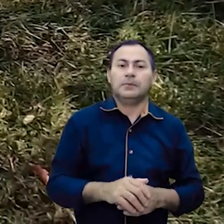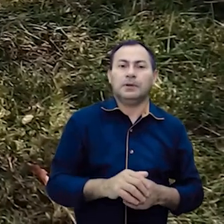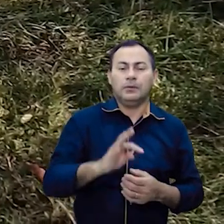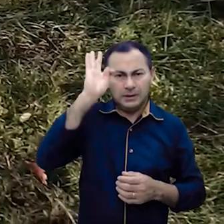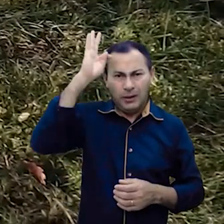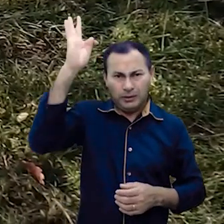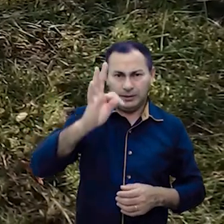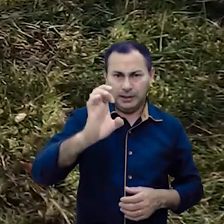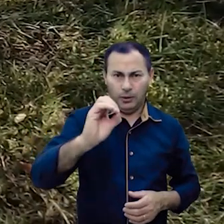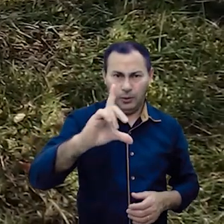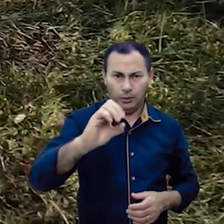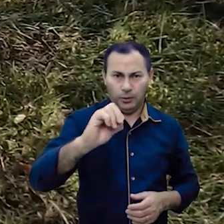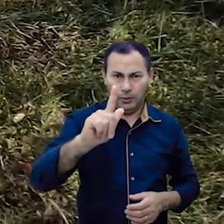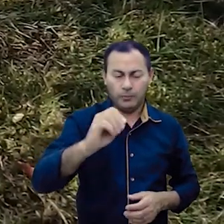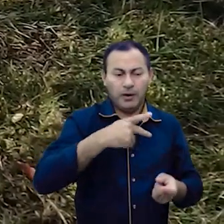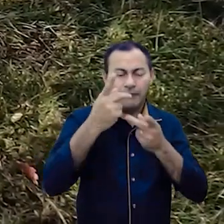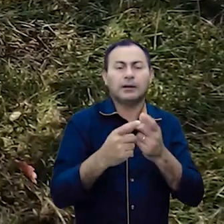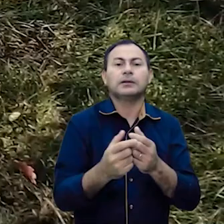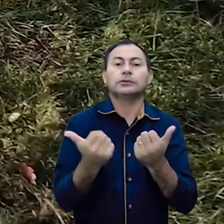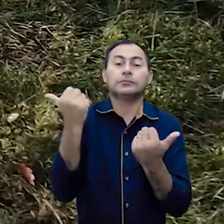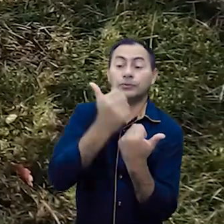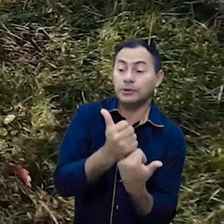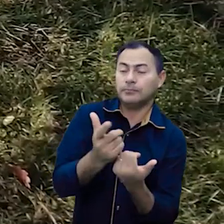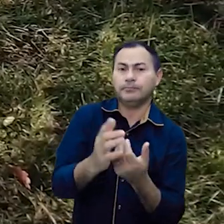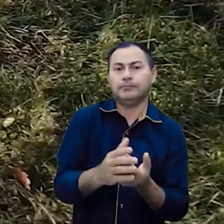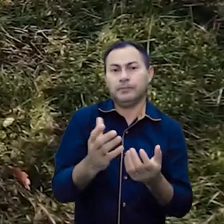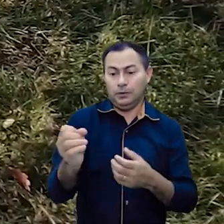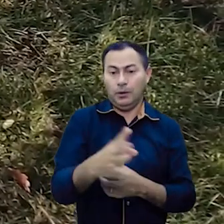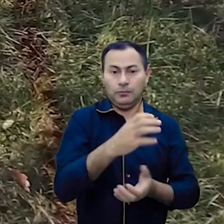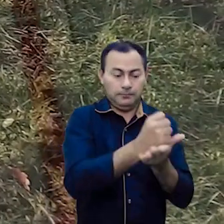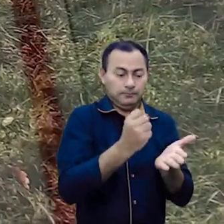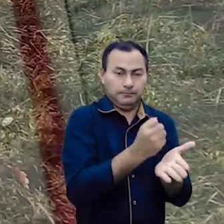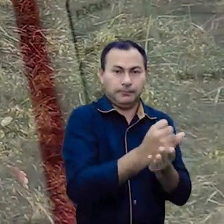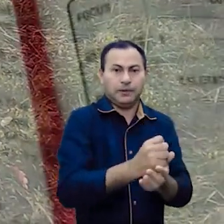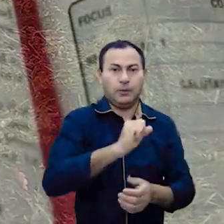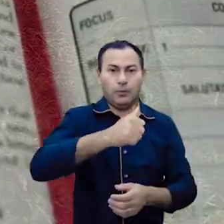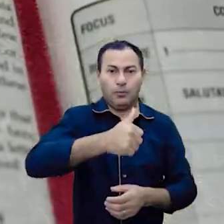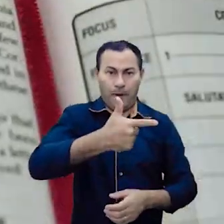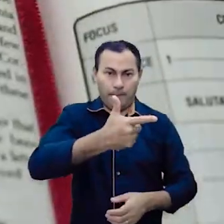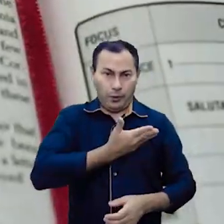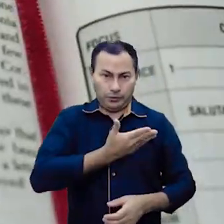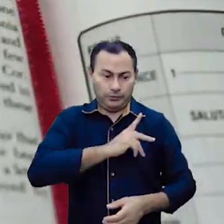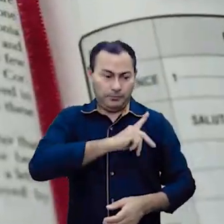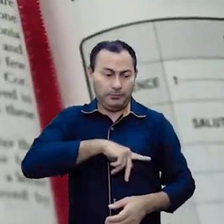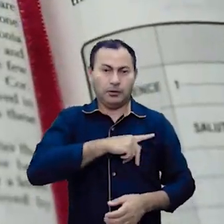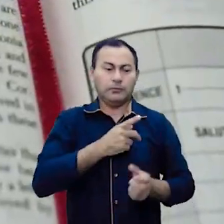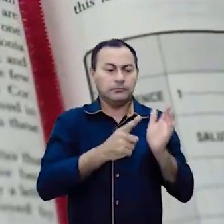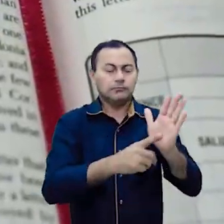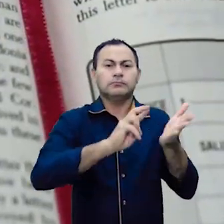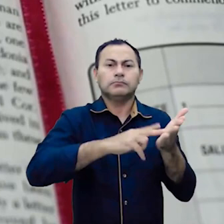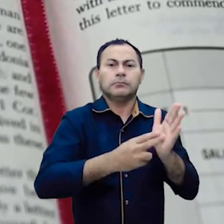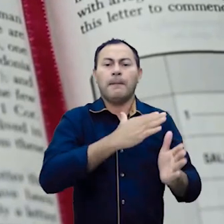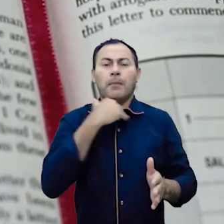nos teóricos chamam todo esse cenário de substituição no Novo Testamento o apóstolo Paulo interpreta